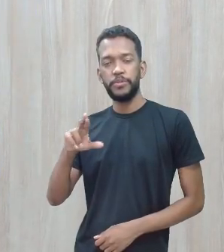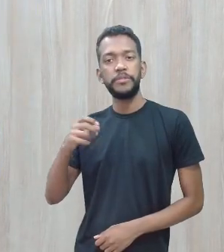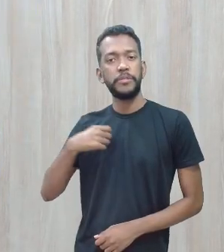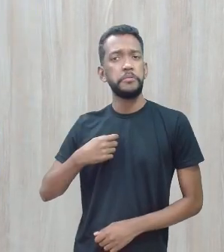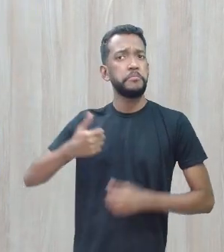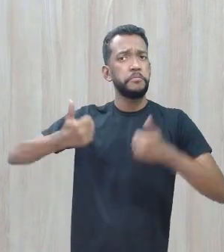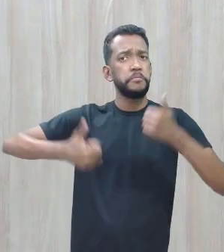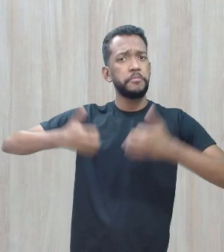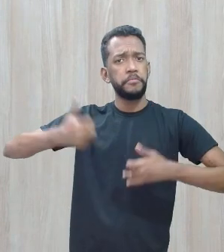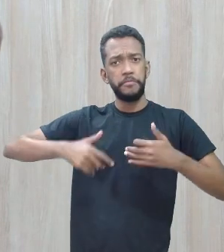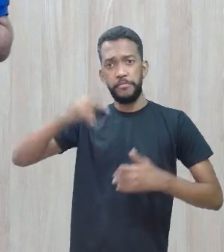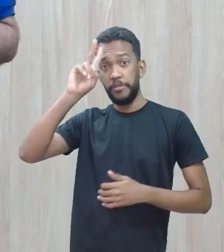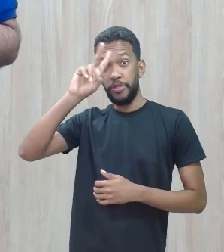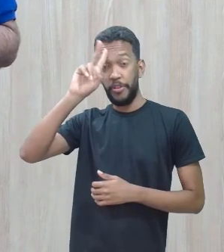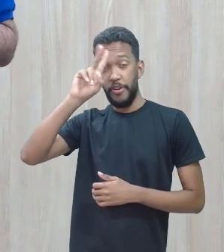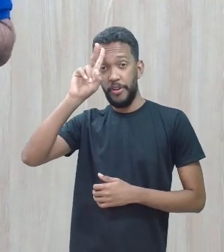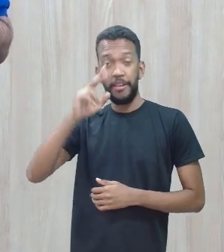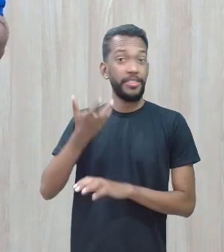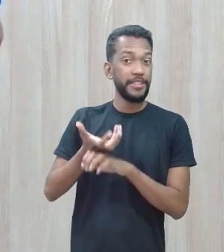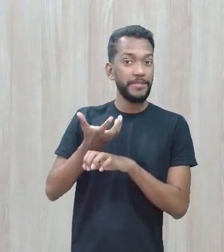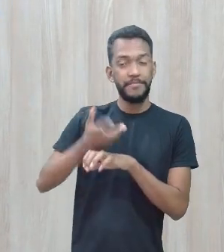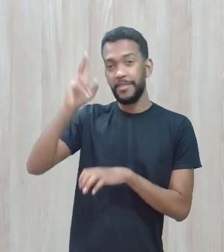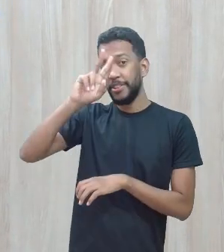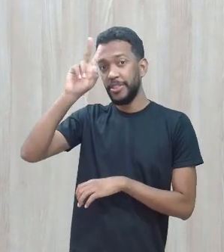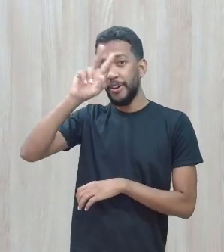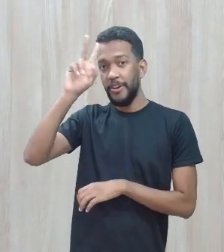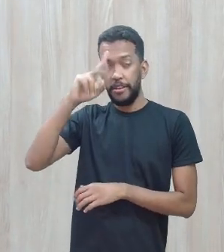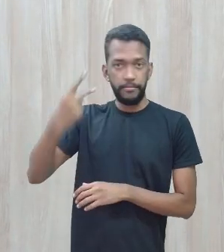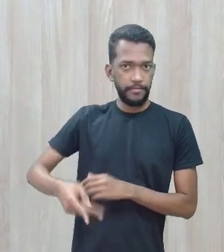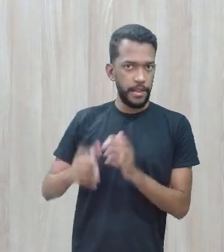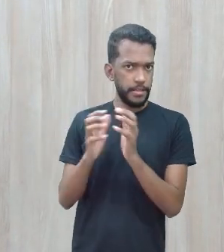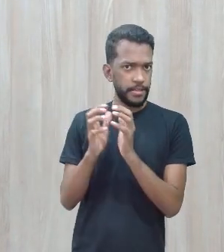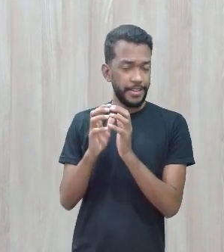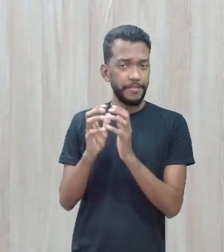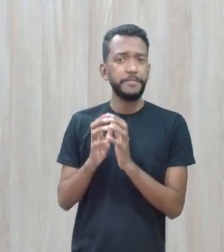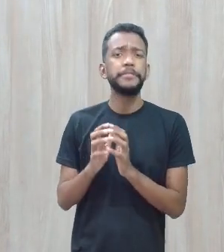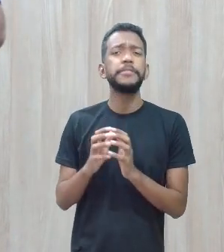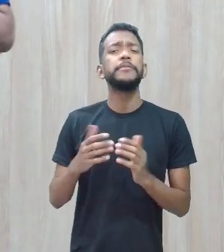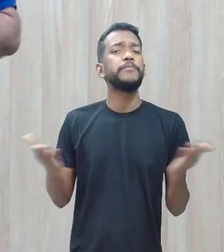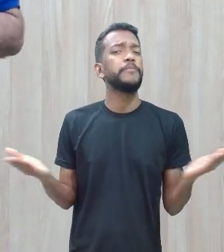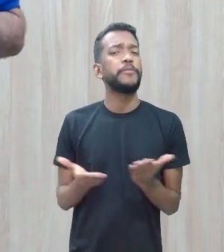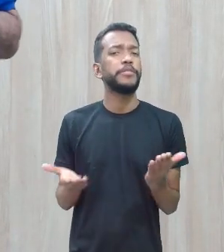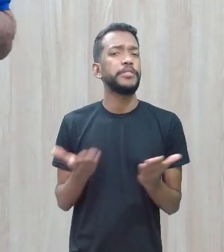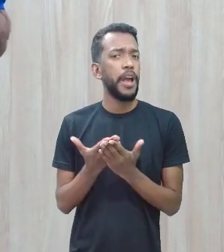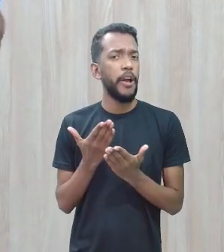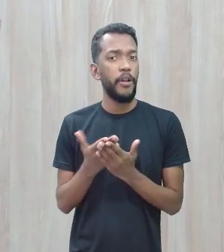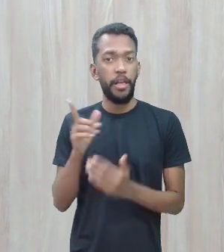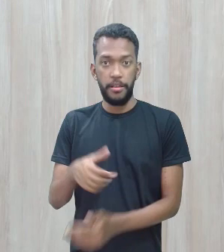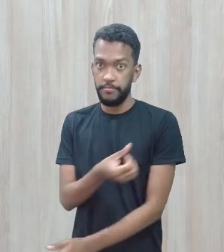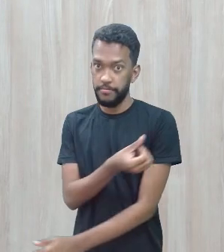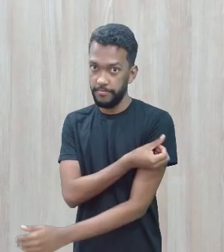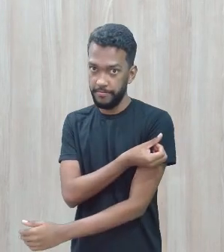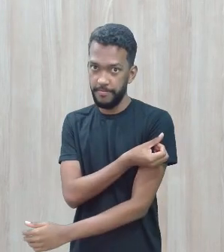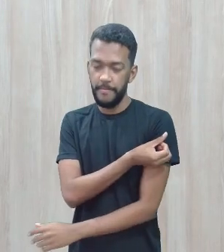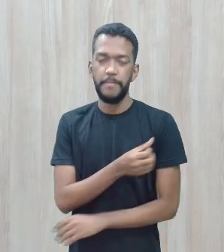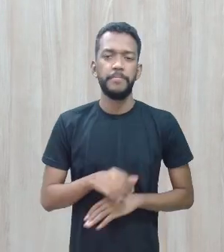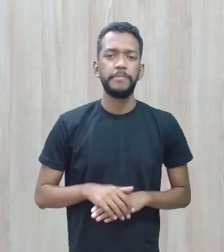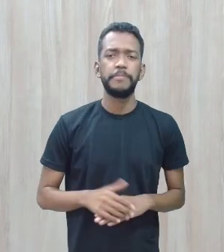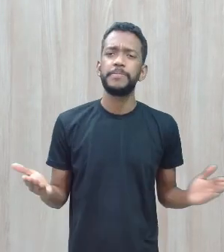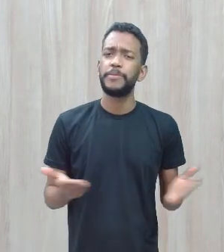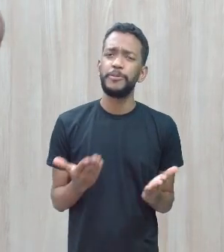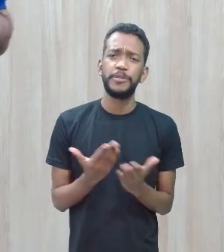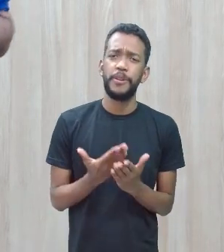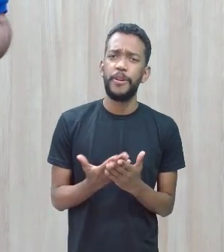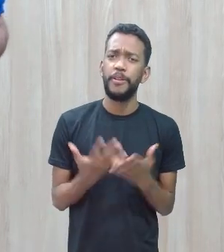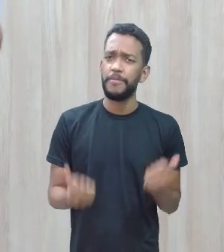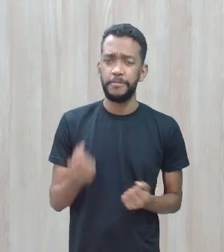hoje nós teremos mais uma aula para a turma do 6º ano. Na aula de hoje, nós vamos tentar